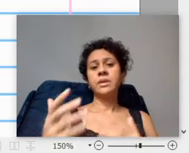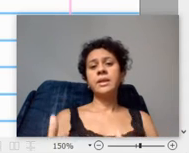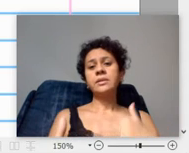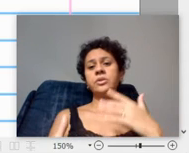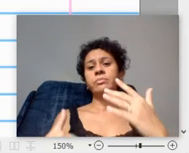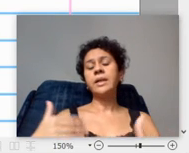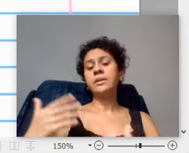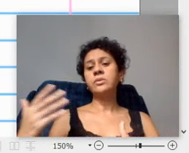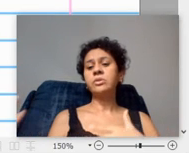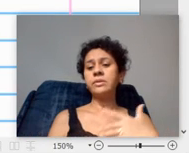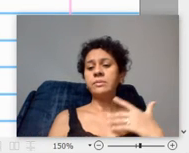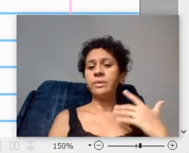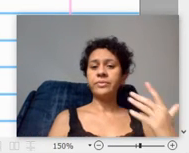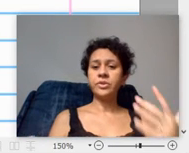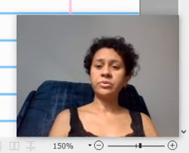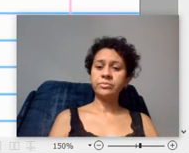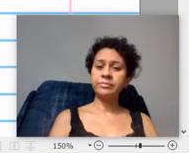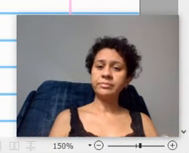dia